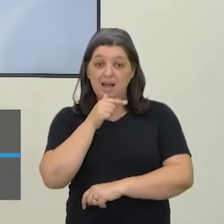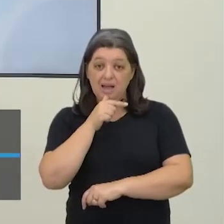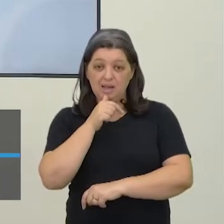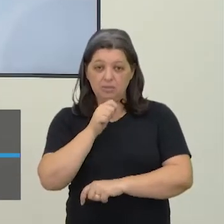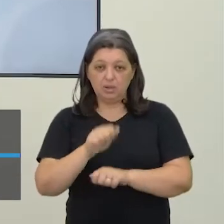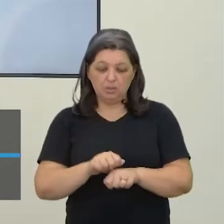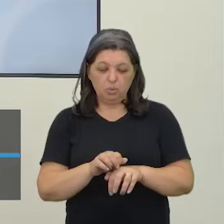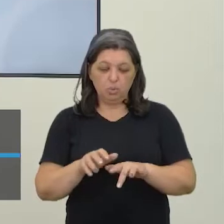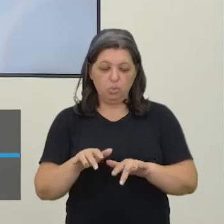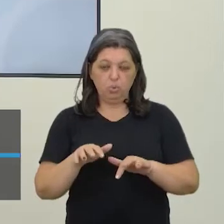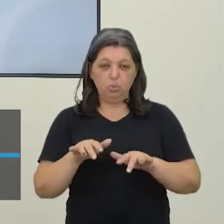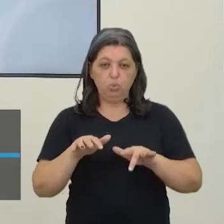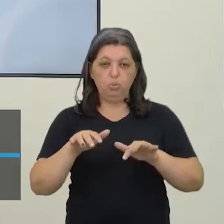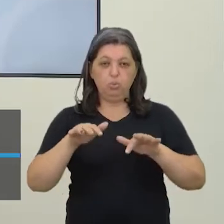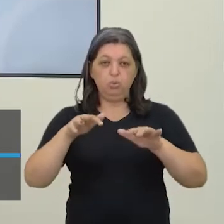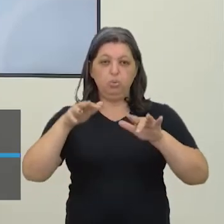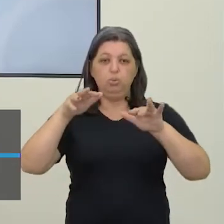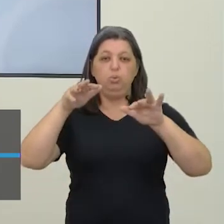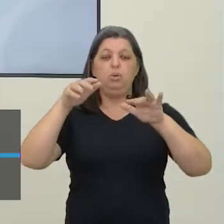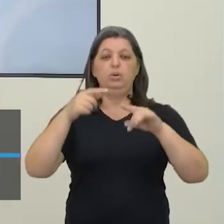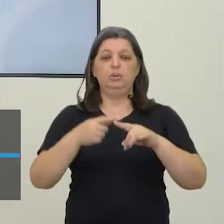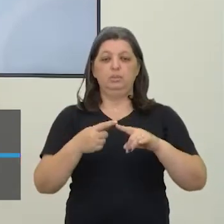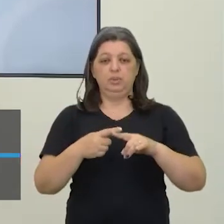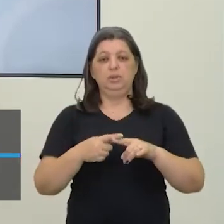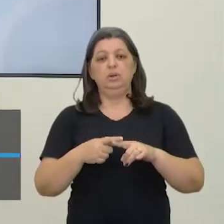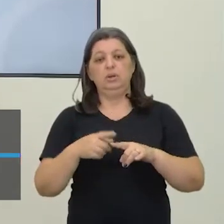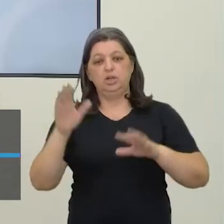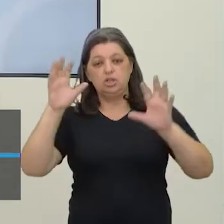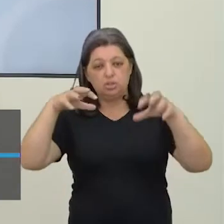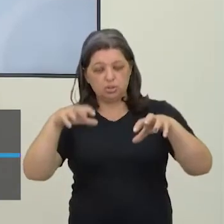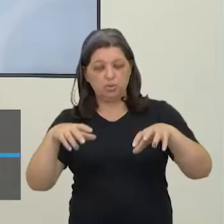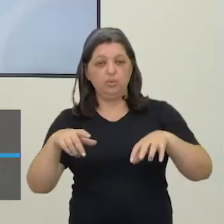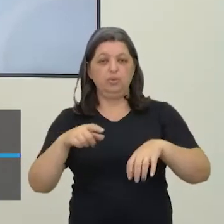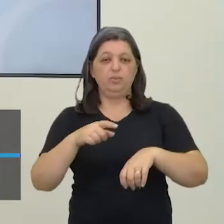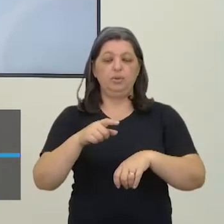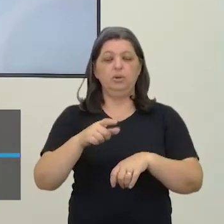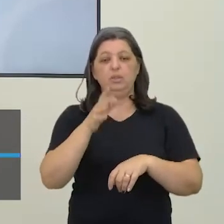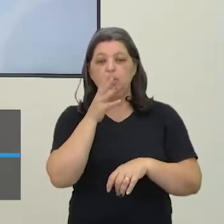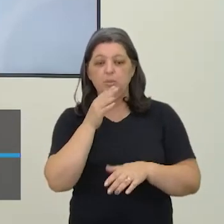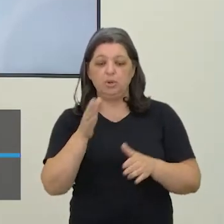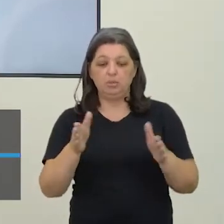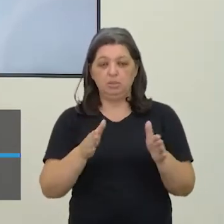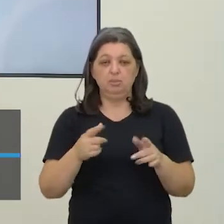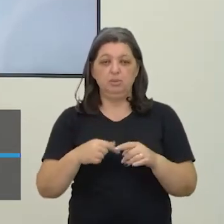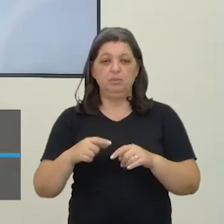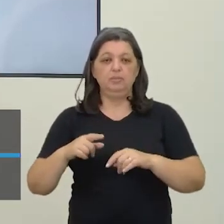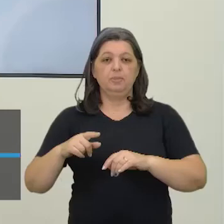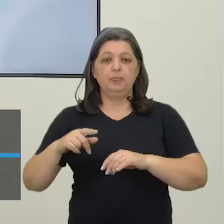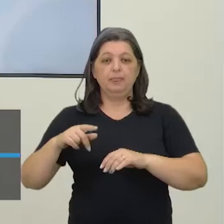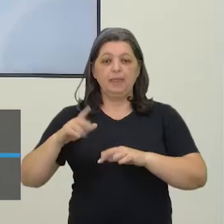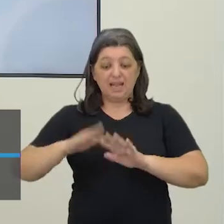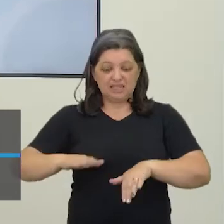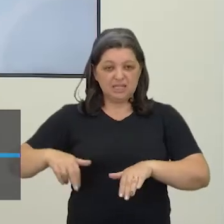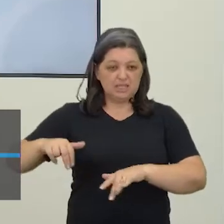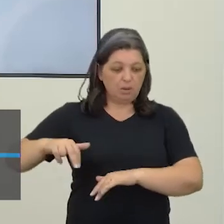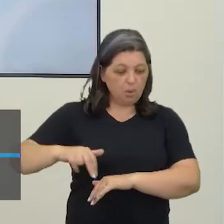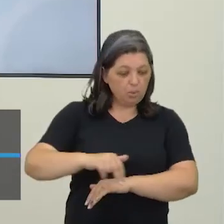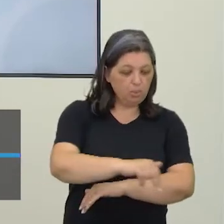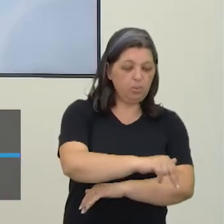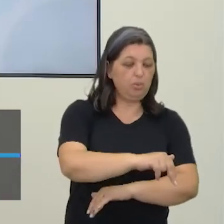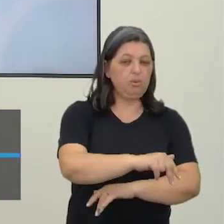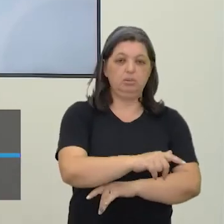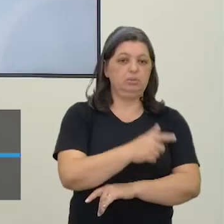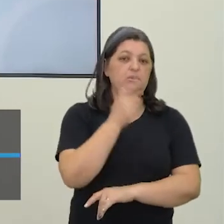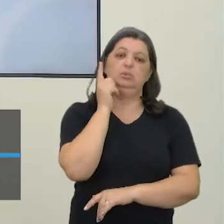né? Que são aquelas chuvas que elas demoram de tempos em tempos, em épocas determinadas. Eles entraram, vieram as chuvas e eles só conseguiriam